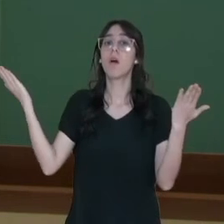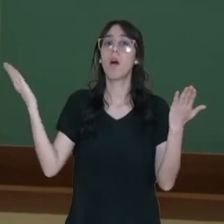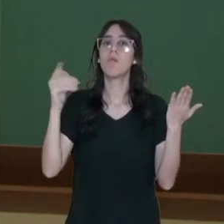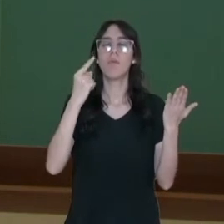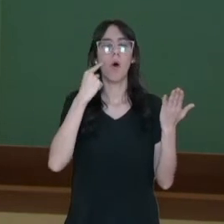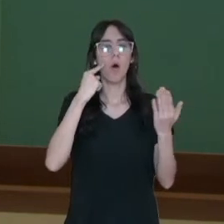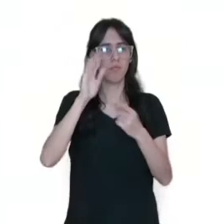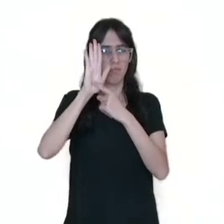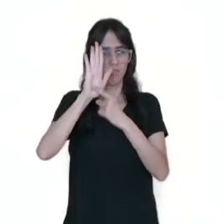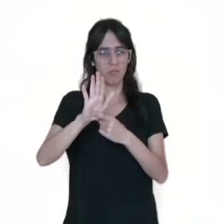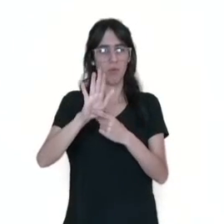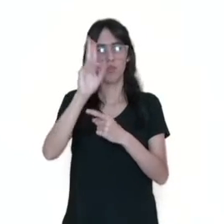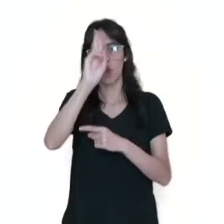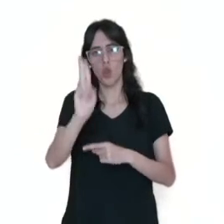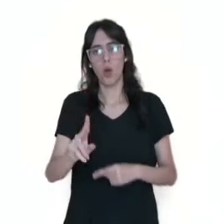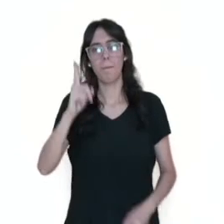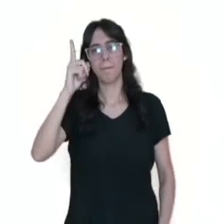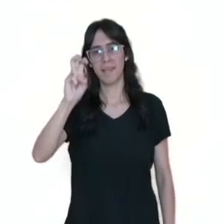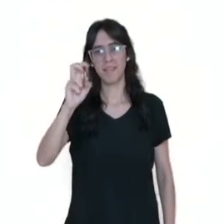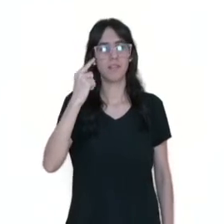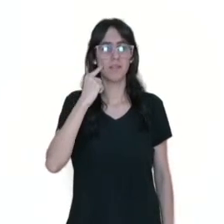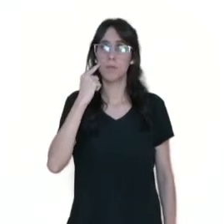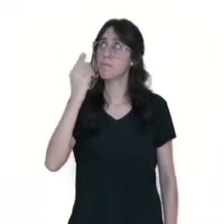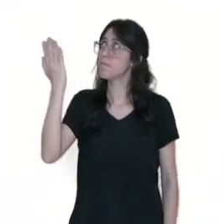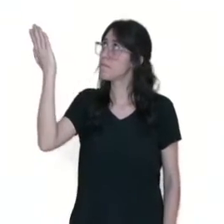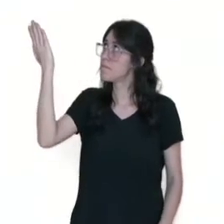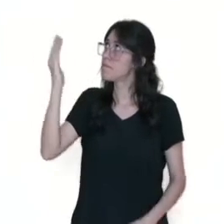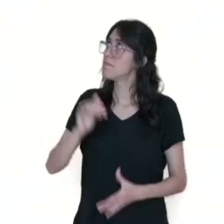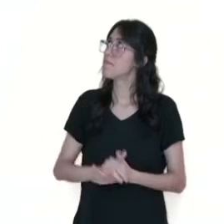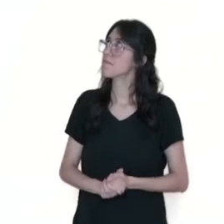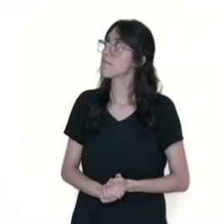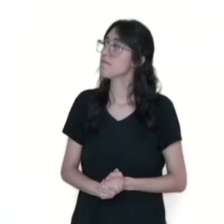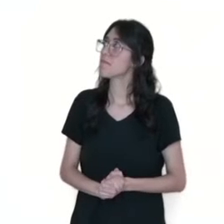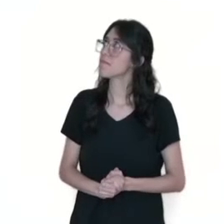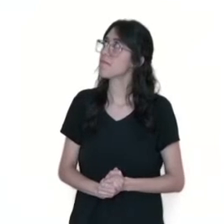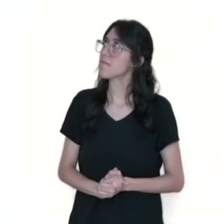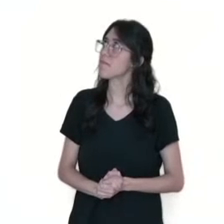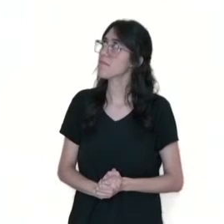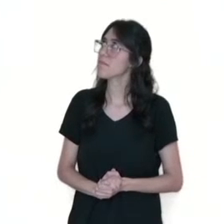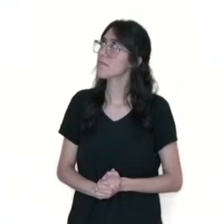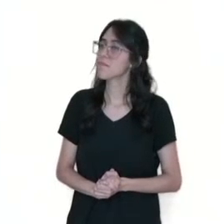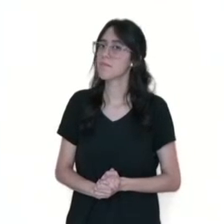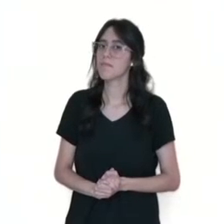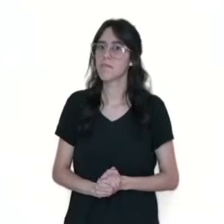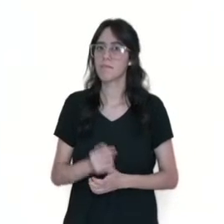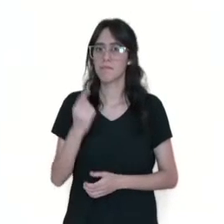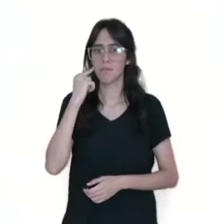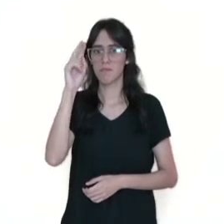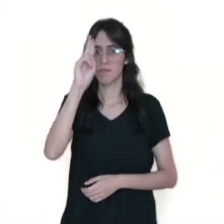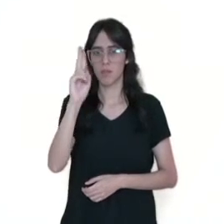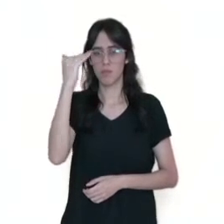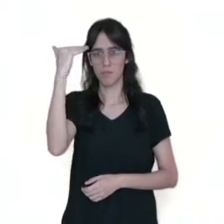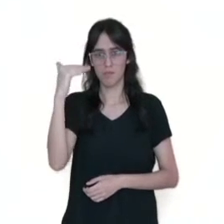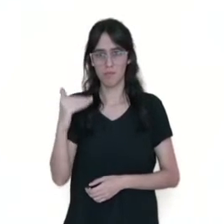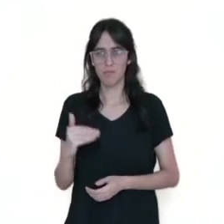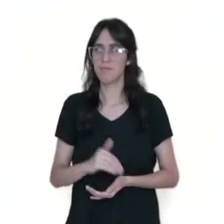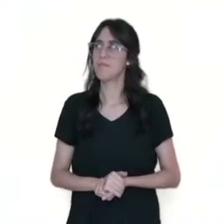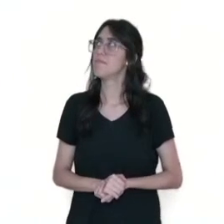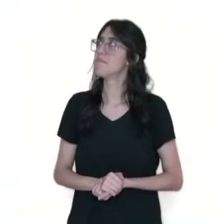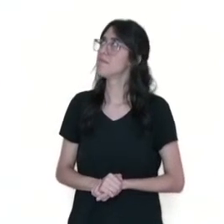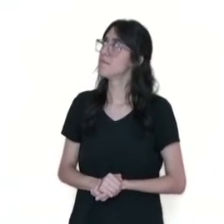ir mostrando os 15. Armênia, Azerbaijão, Bielorrússia ou Belarus,